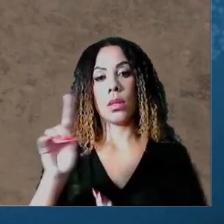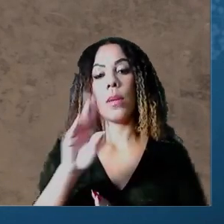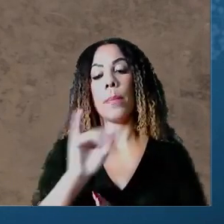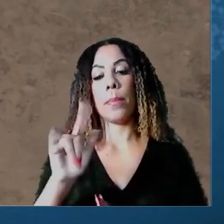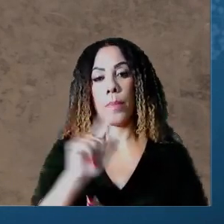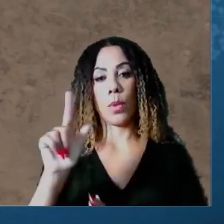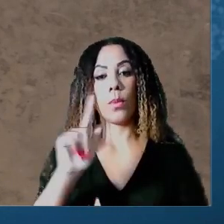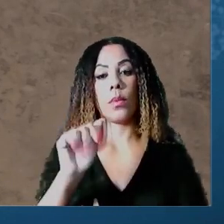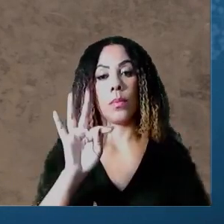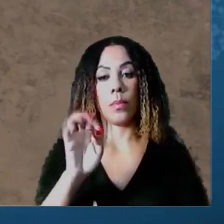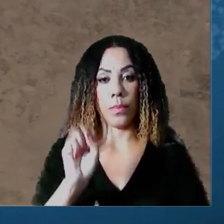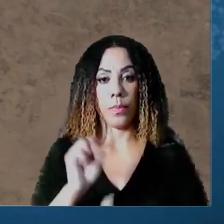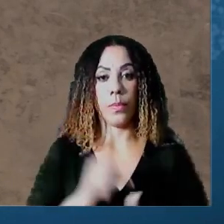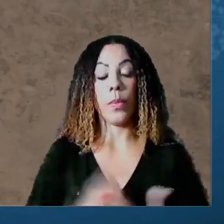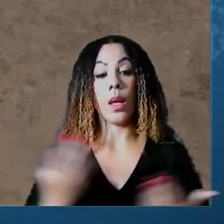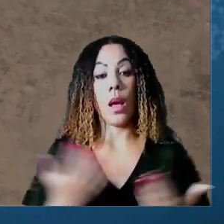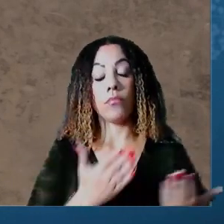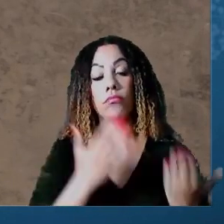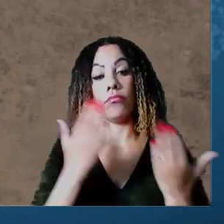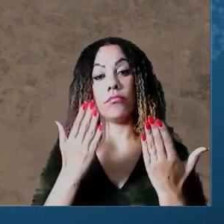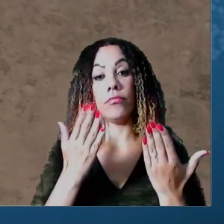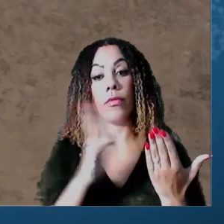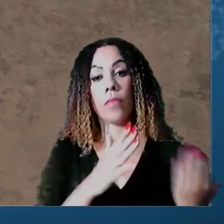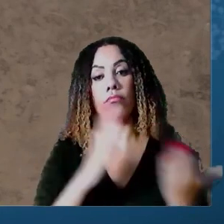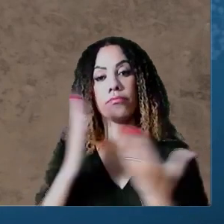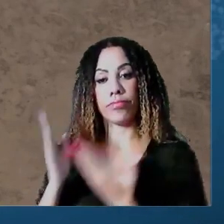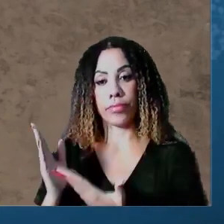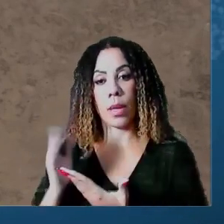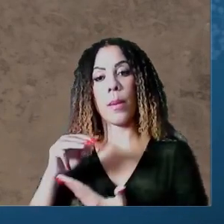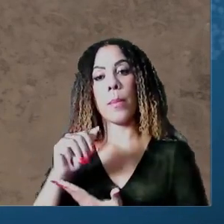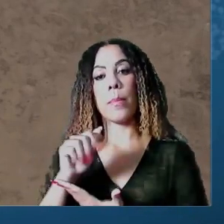Gates. Passo a palavra, então, ao Maurício Zuma.